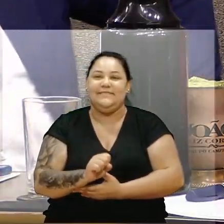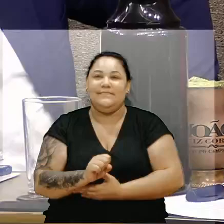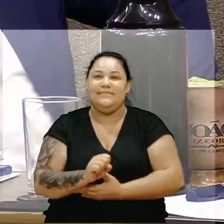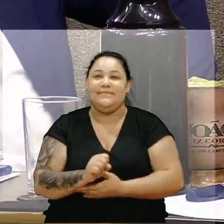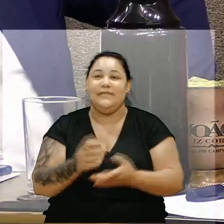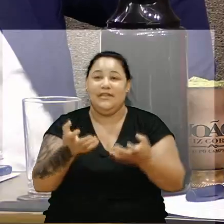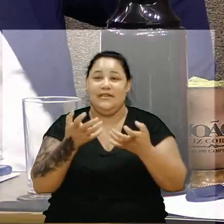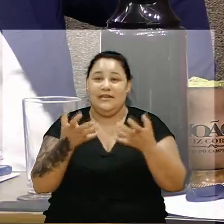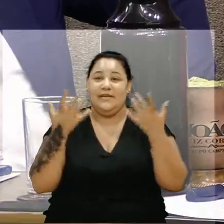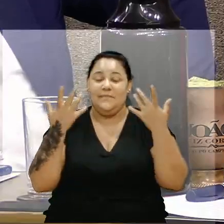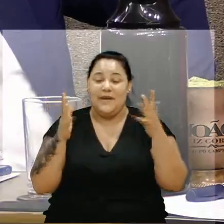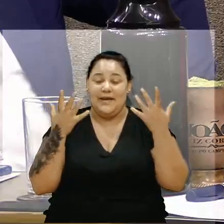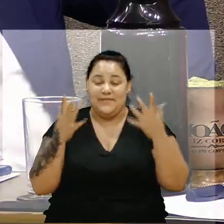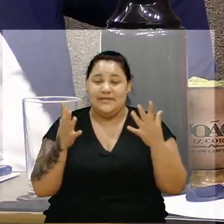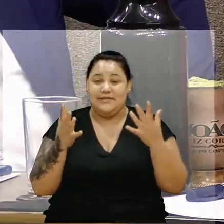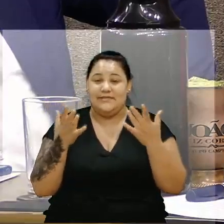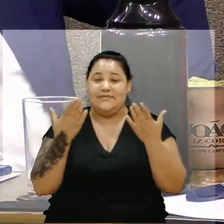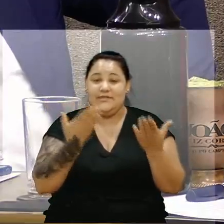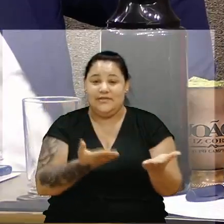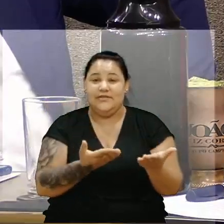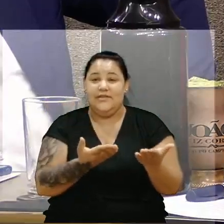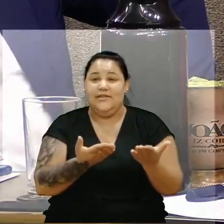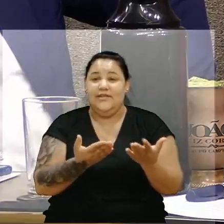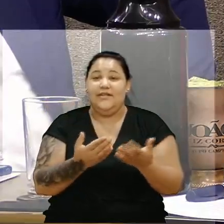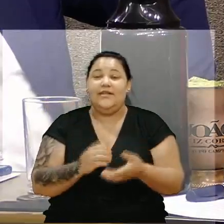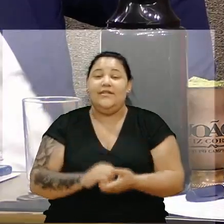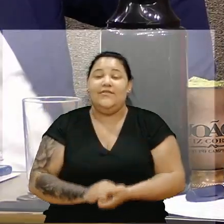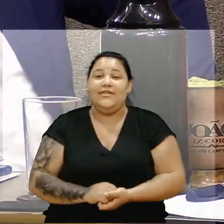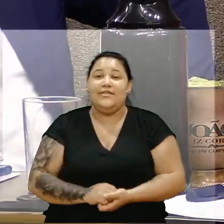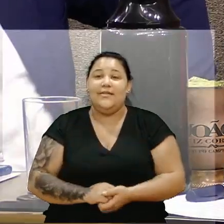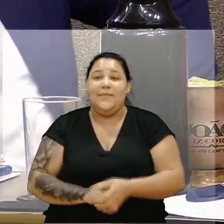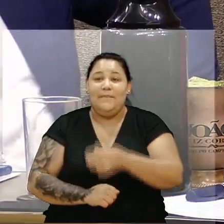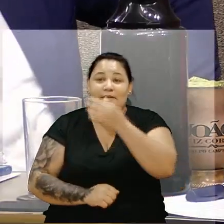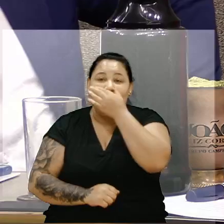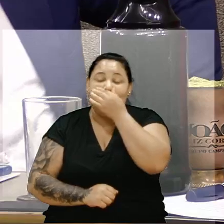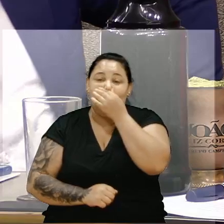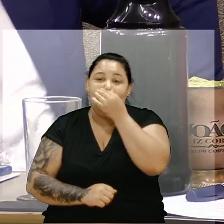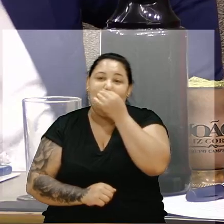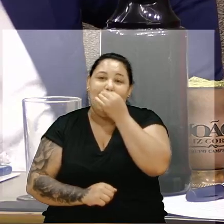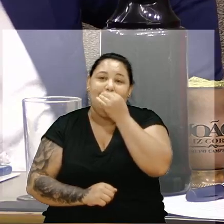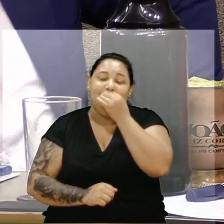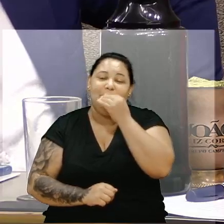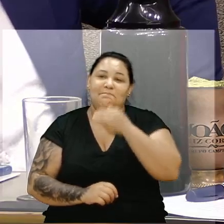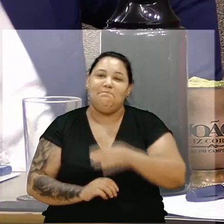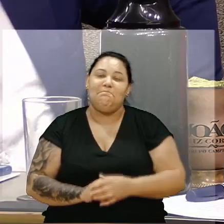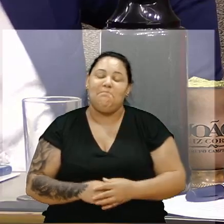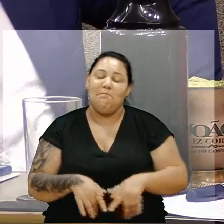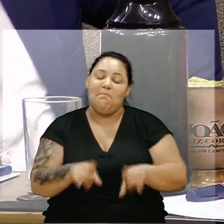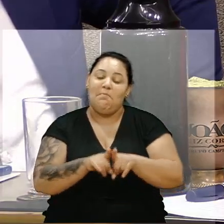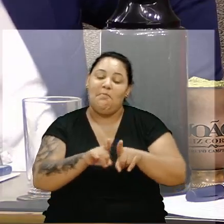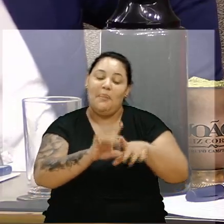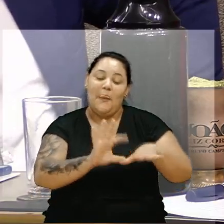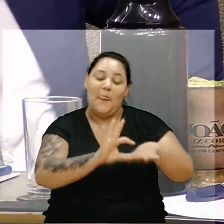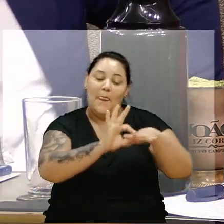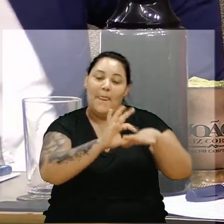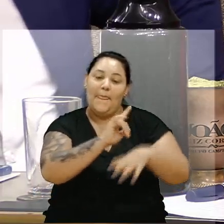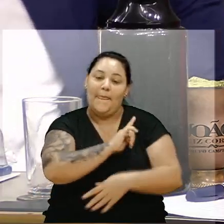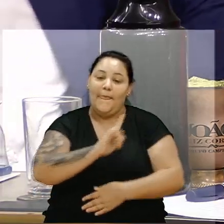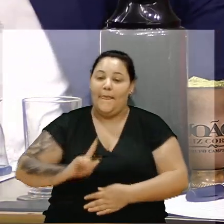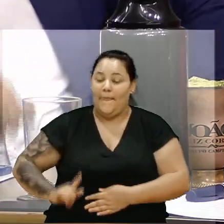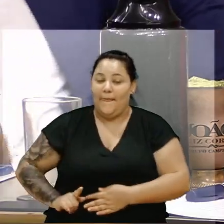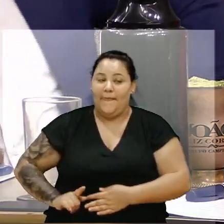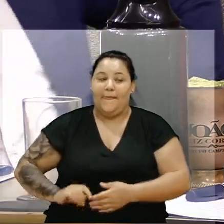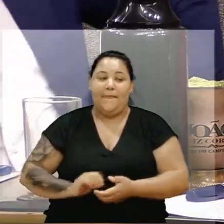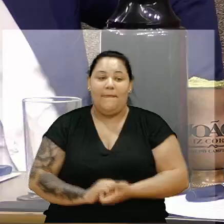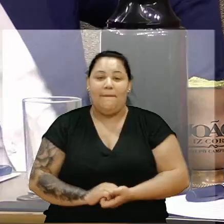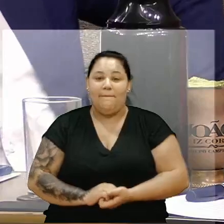parabenizar por estar de volta, né, vereador Daniel, e também pelo aceite à liderança de governo. É uma